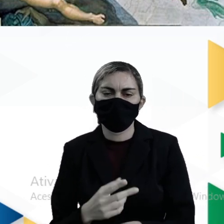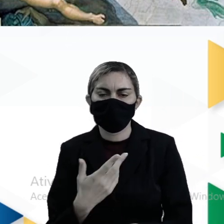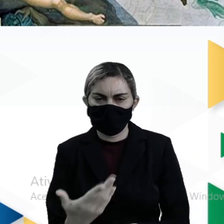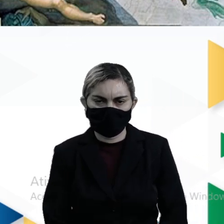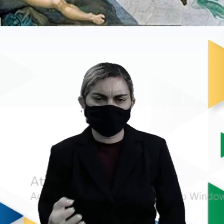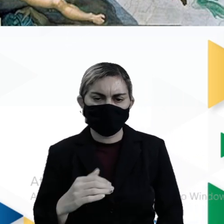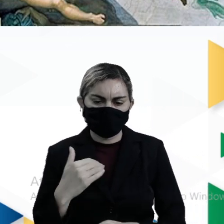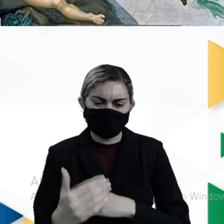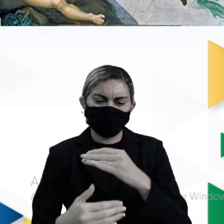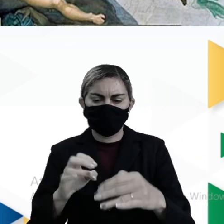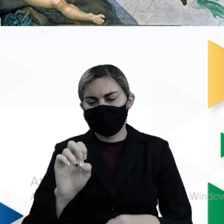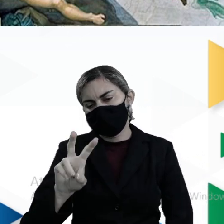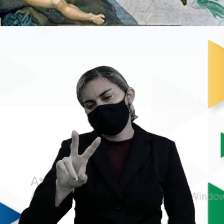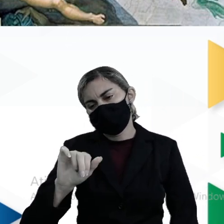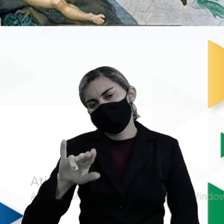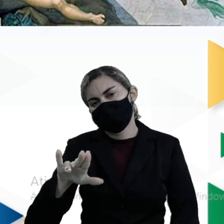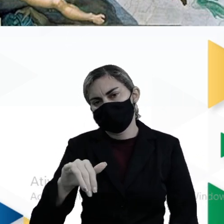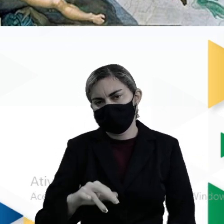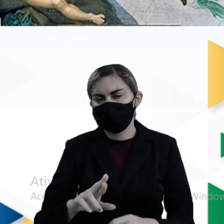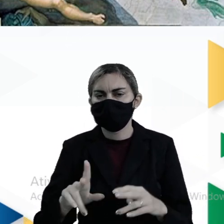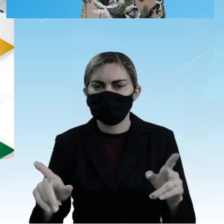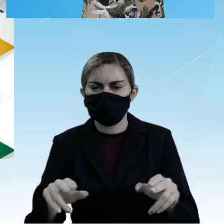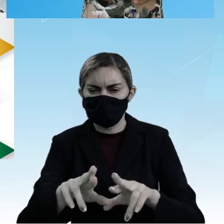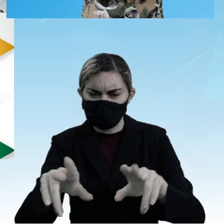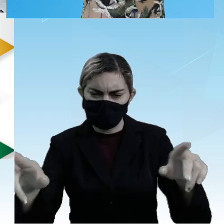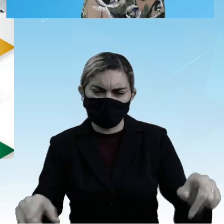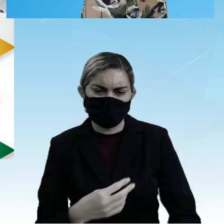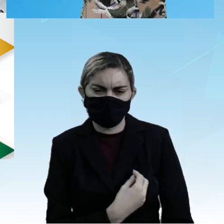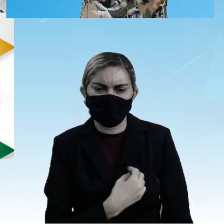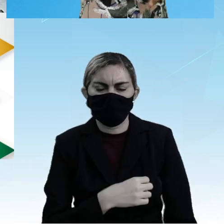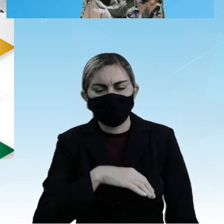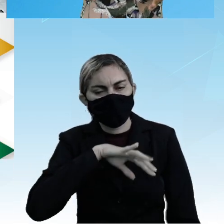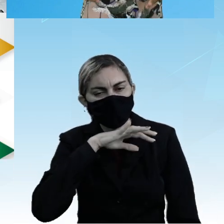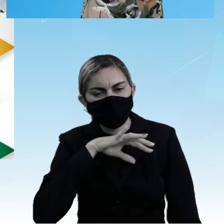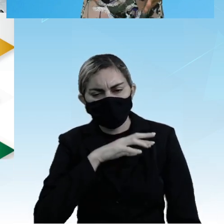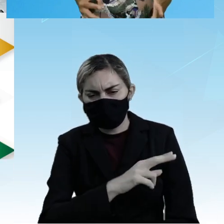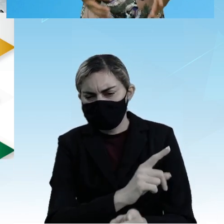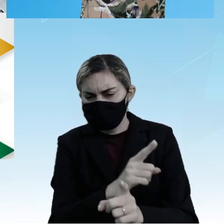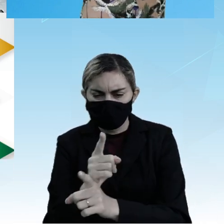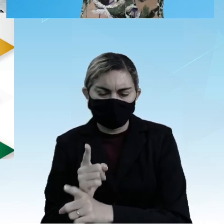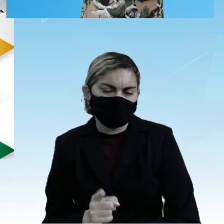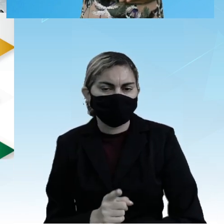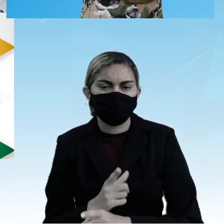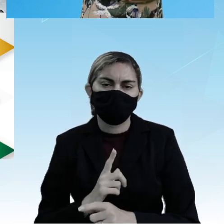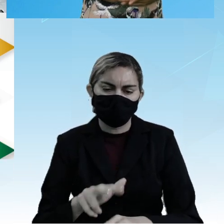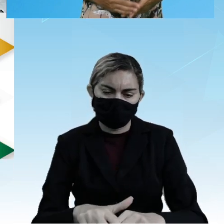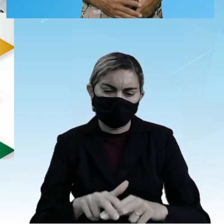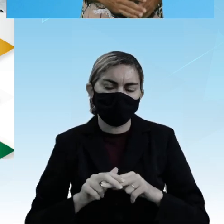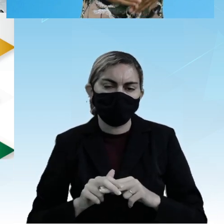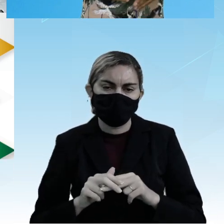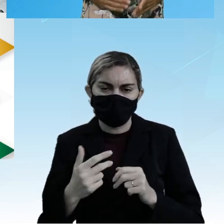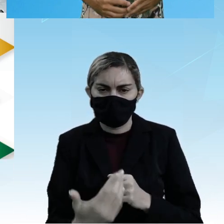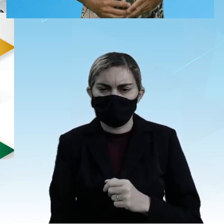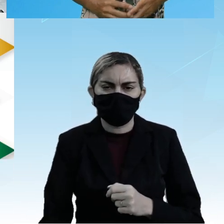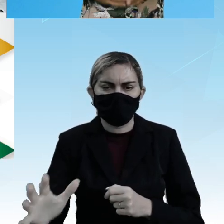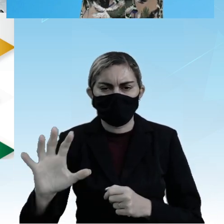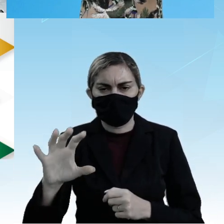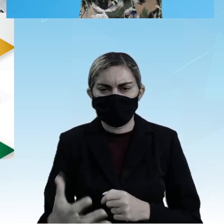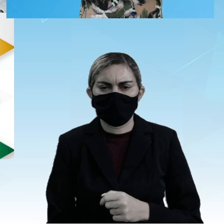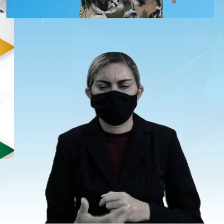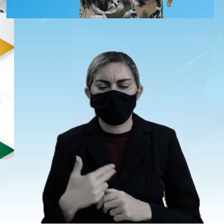o evolucionismo, a diversidade de seres vivos que conhecemos, ela é resultado de uma